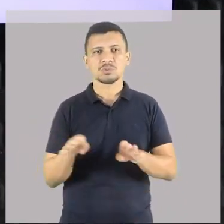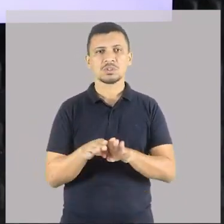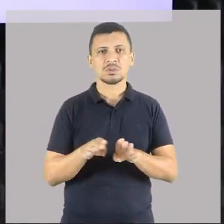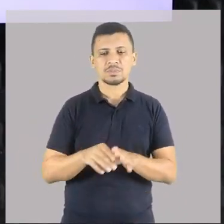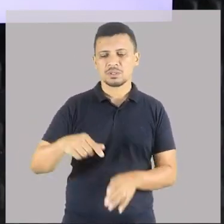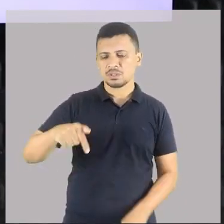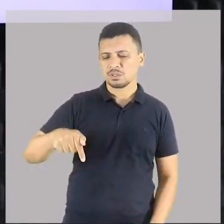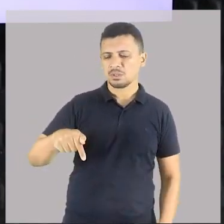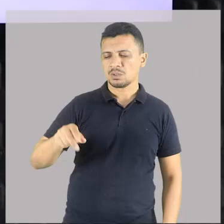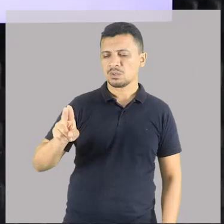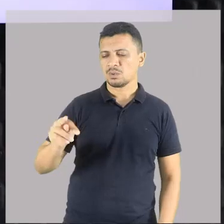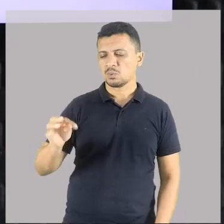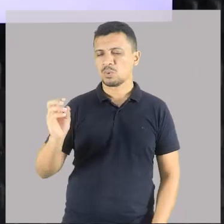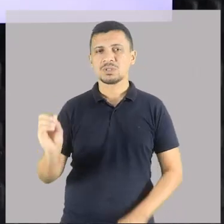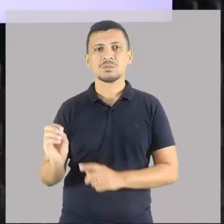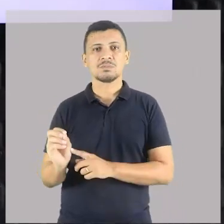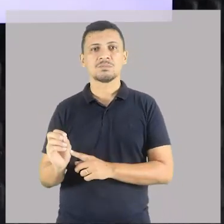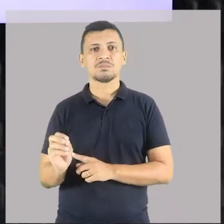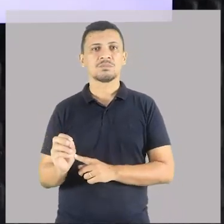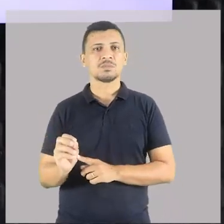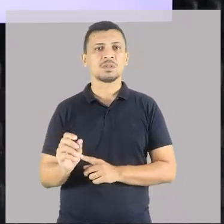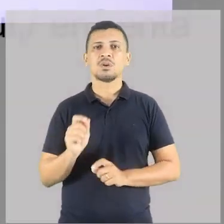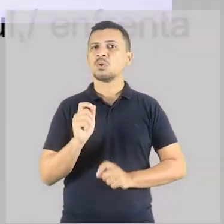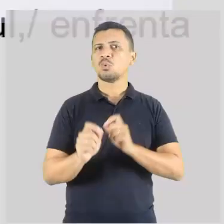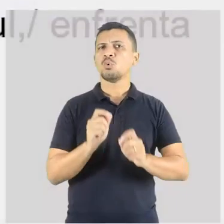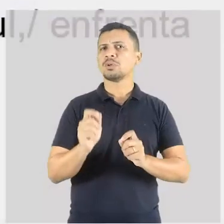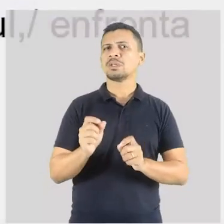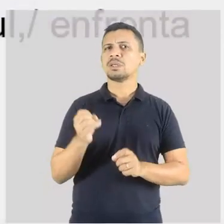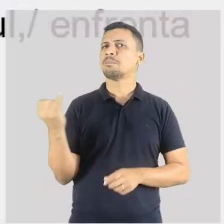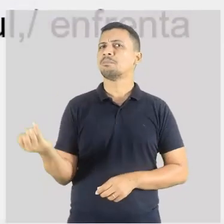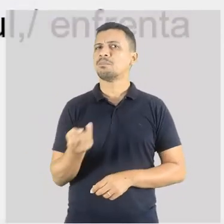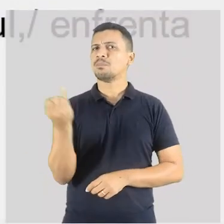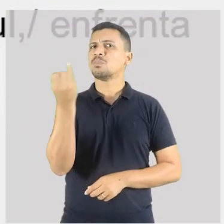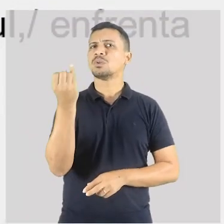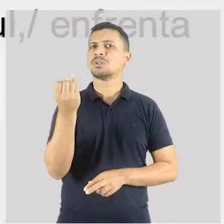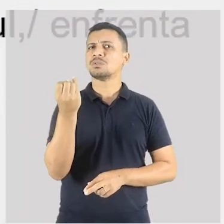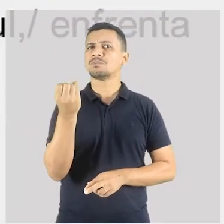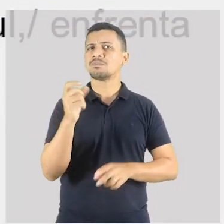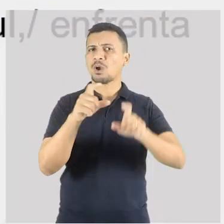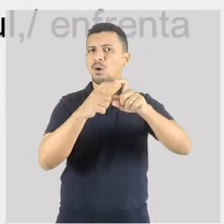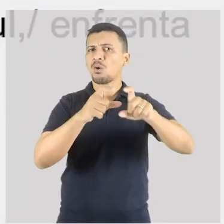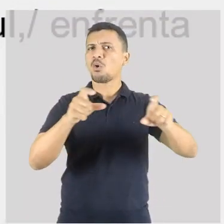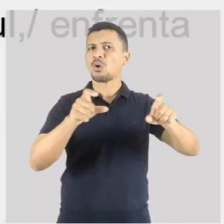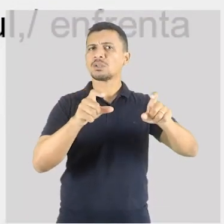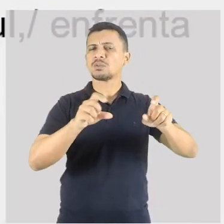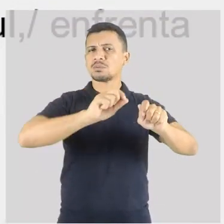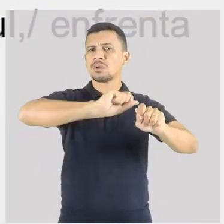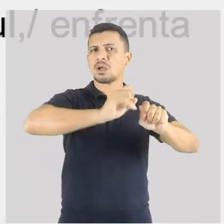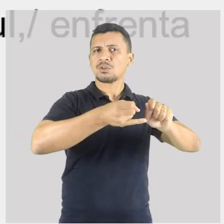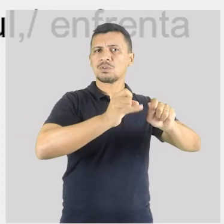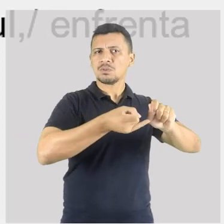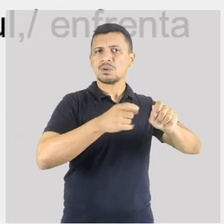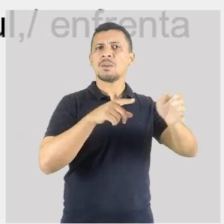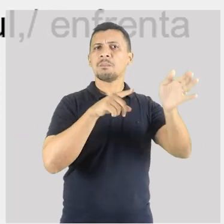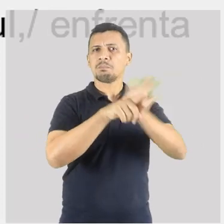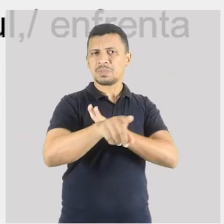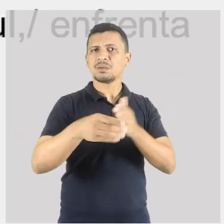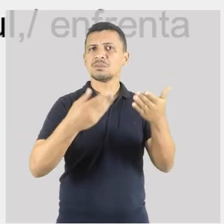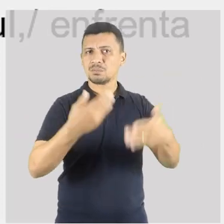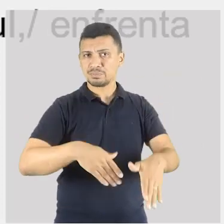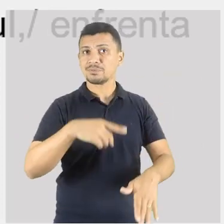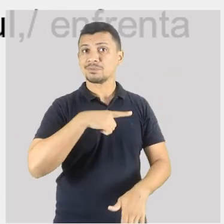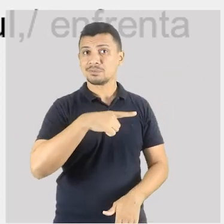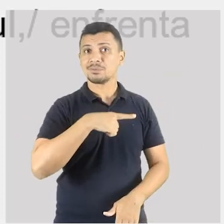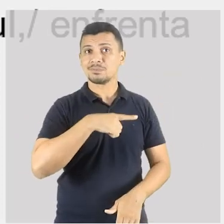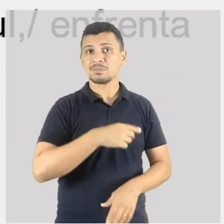quando, tá? O interessante das orações adjetivas, e elas aparecem muito em provas, porque elas têm uma referência